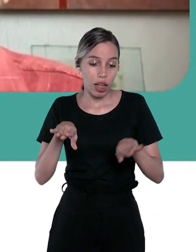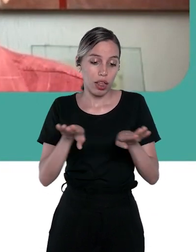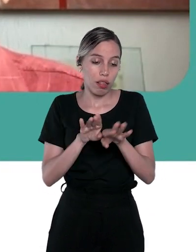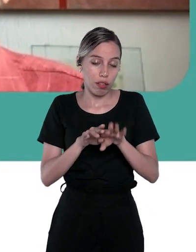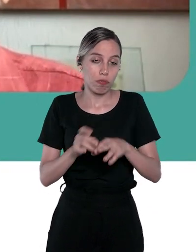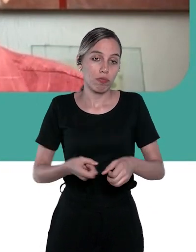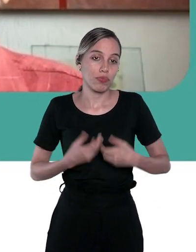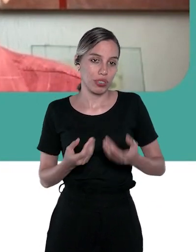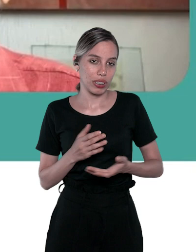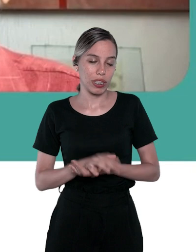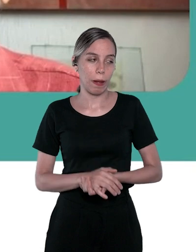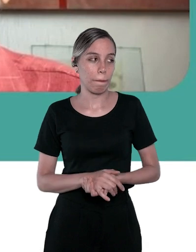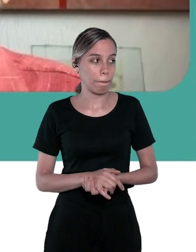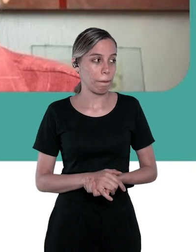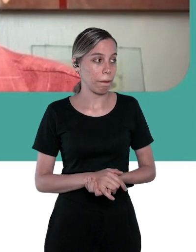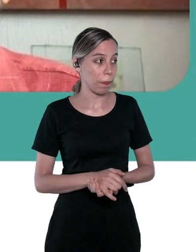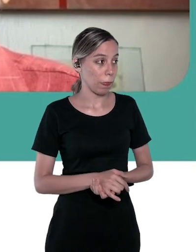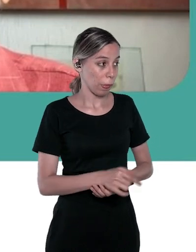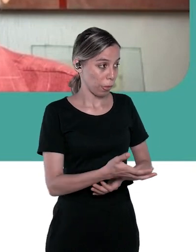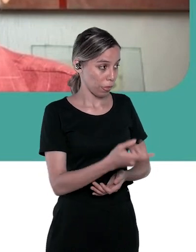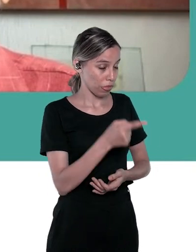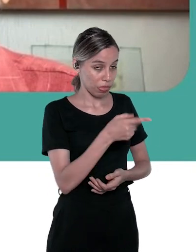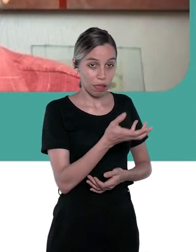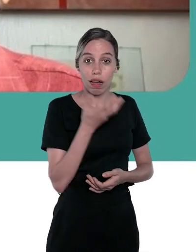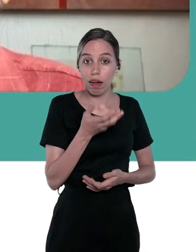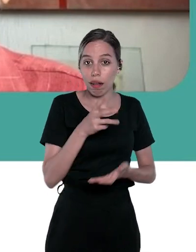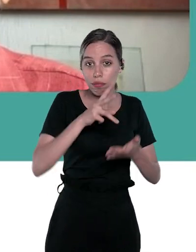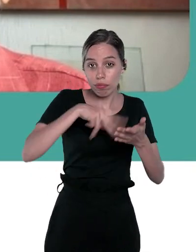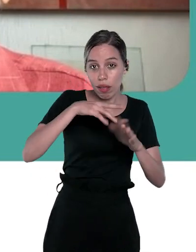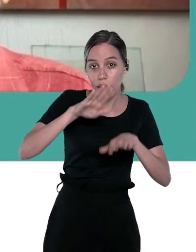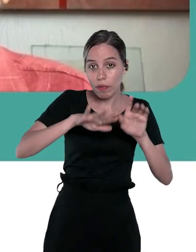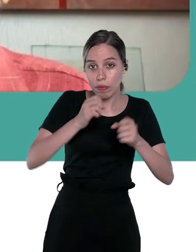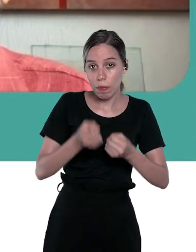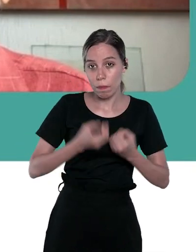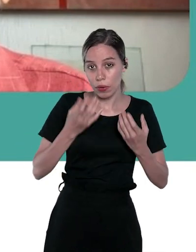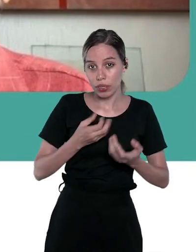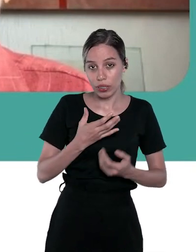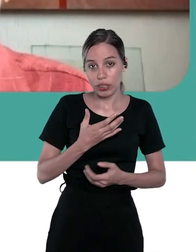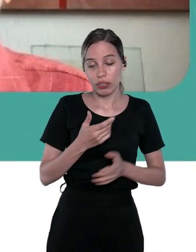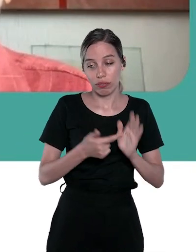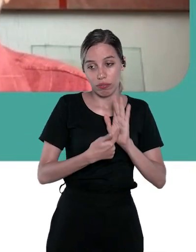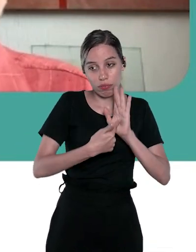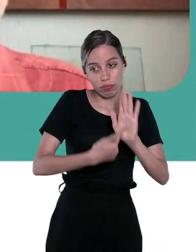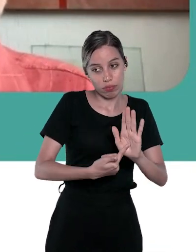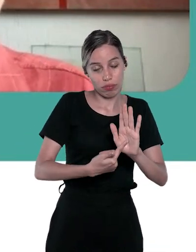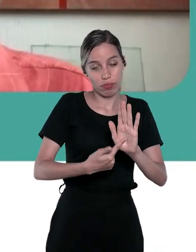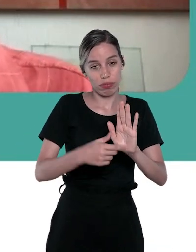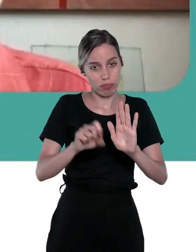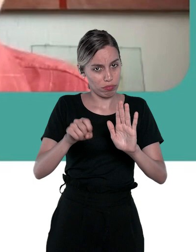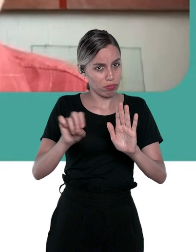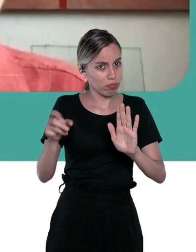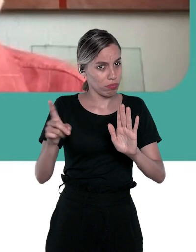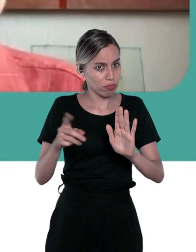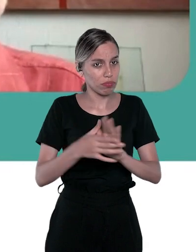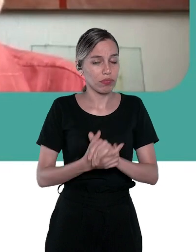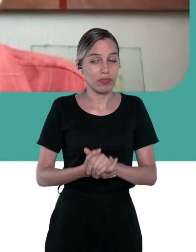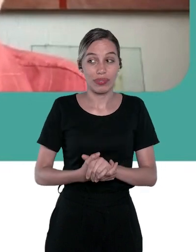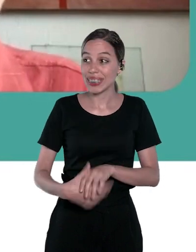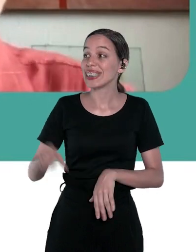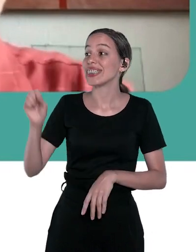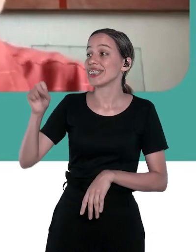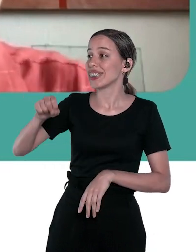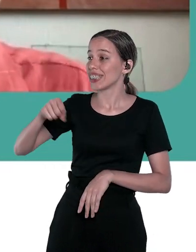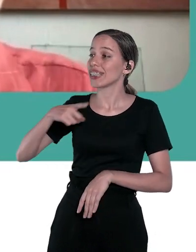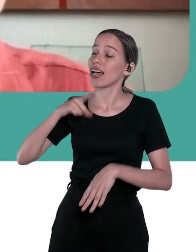alguma poesia? Lê, você preparou para a gente aí alguma para apresentar? Sem dúvida. Eu